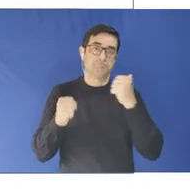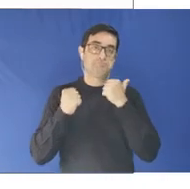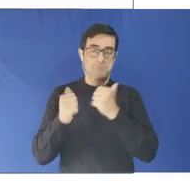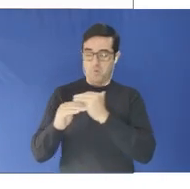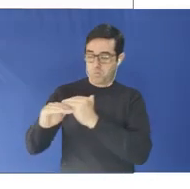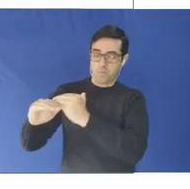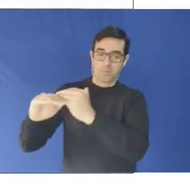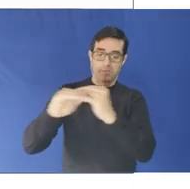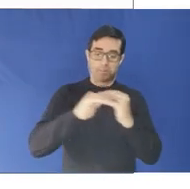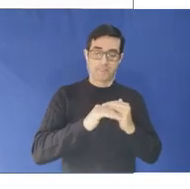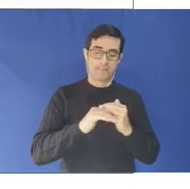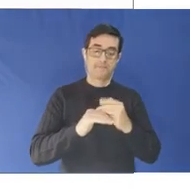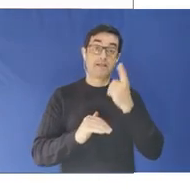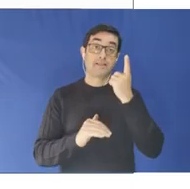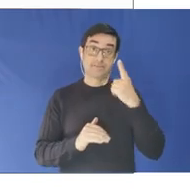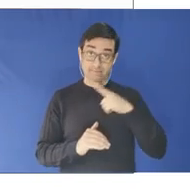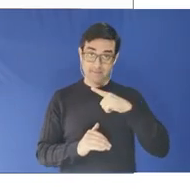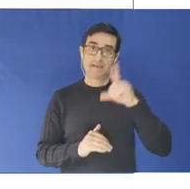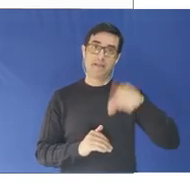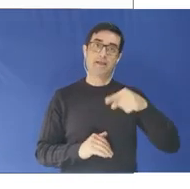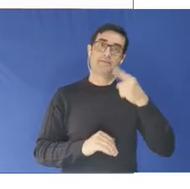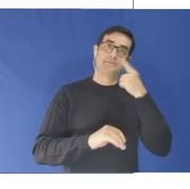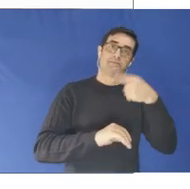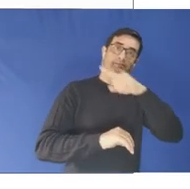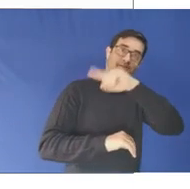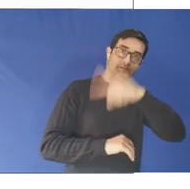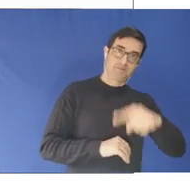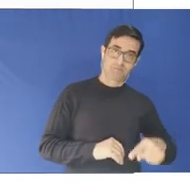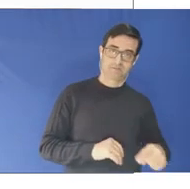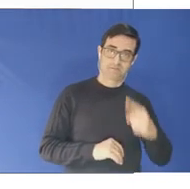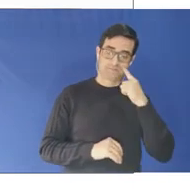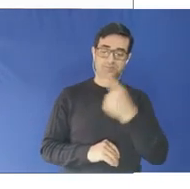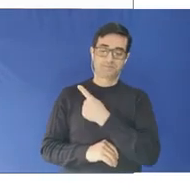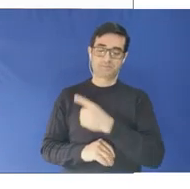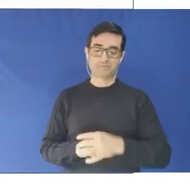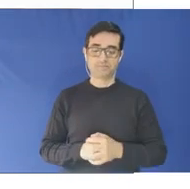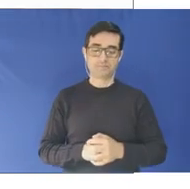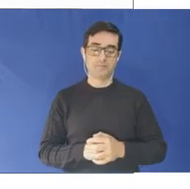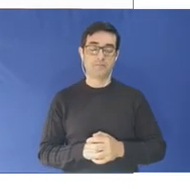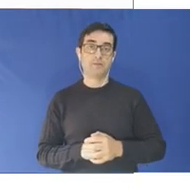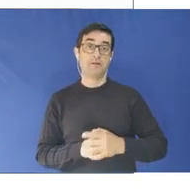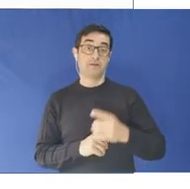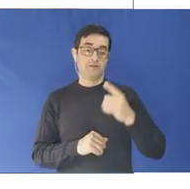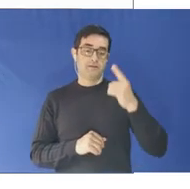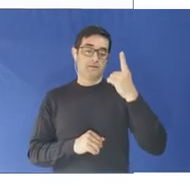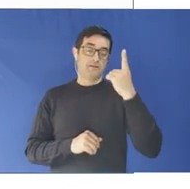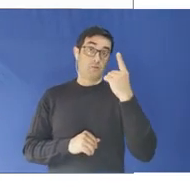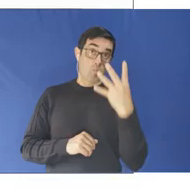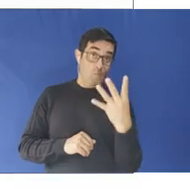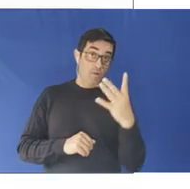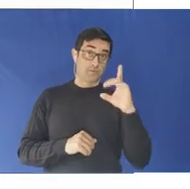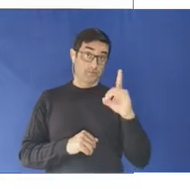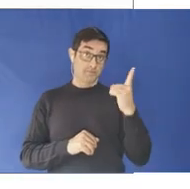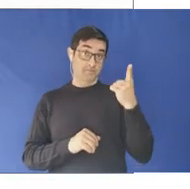energeticamente mais favorável, e aí fica com essa distribuição aqui. Então, o elétron mais energético é o 10º